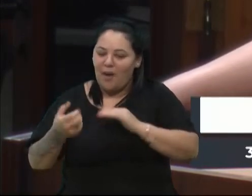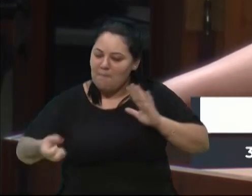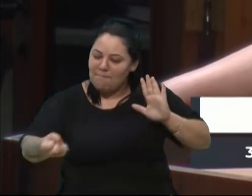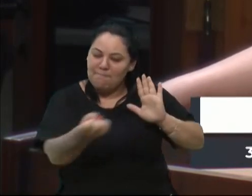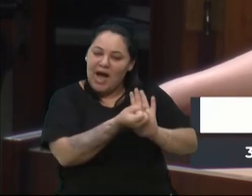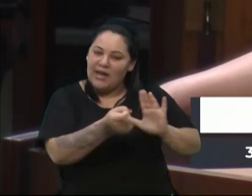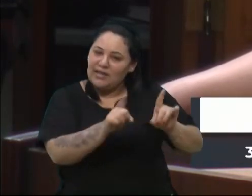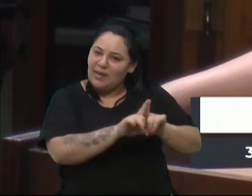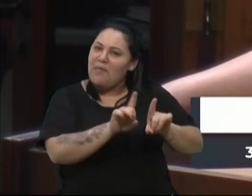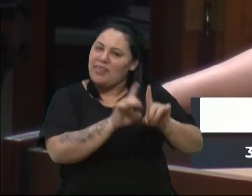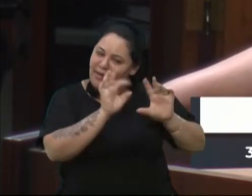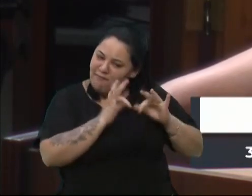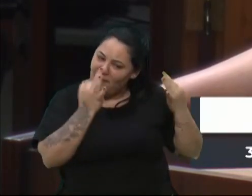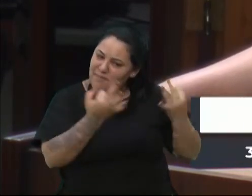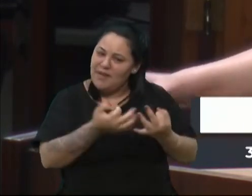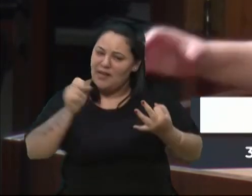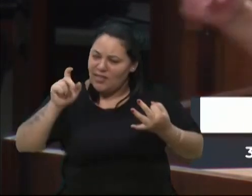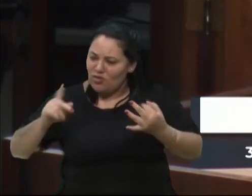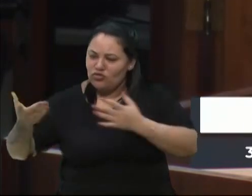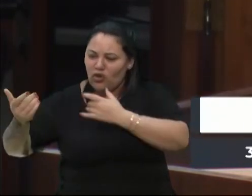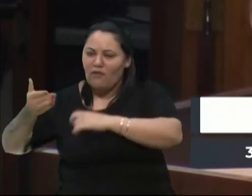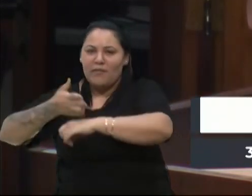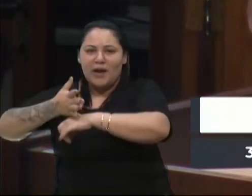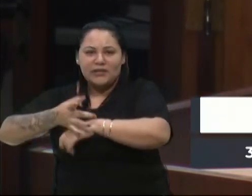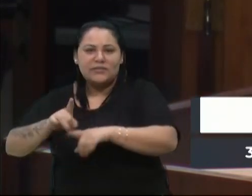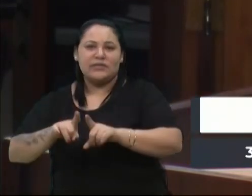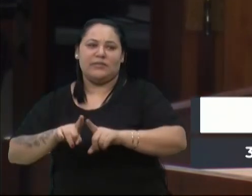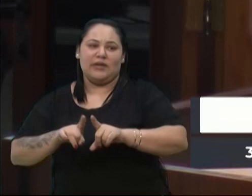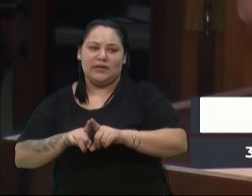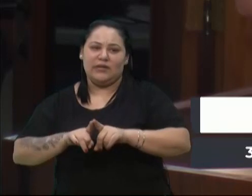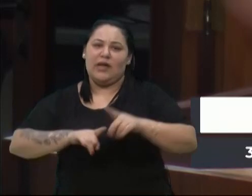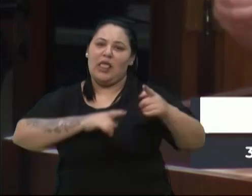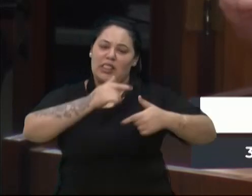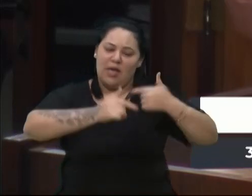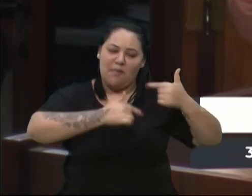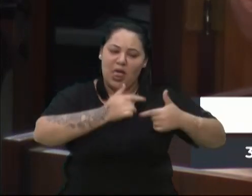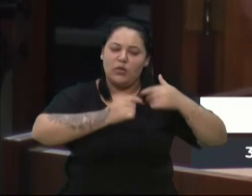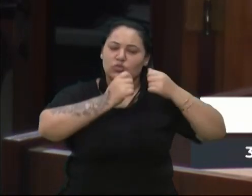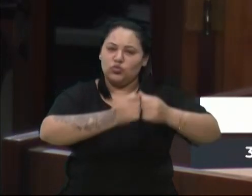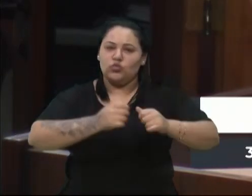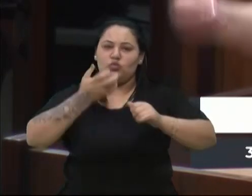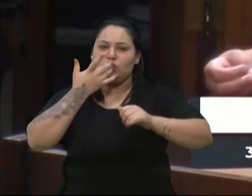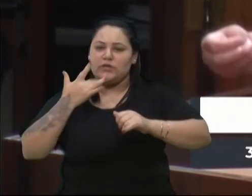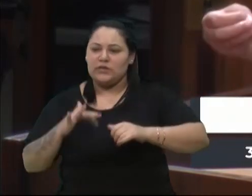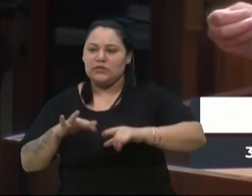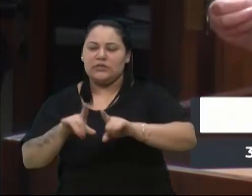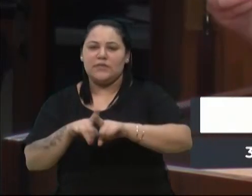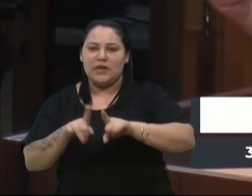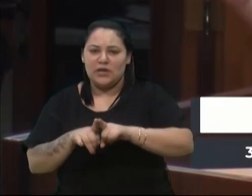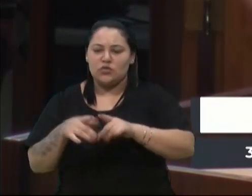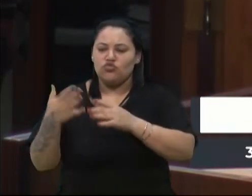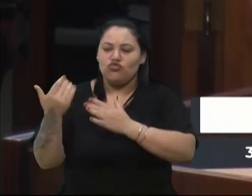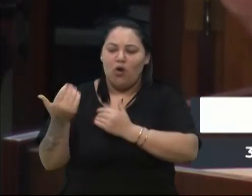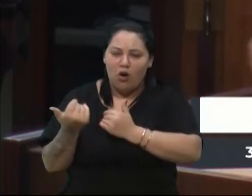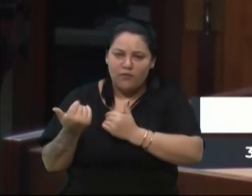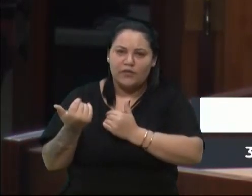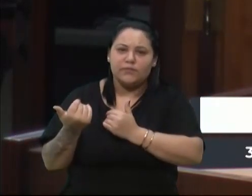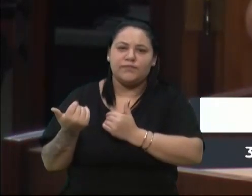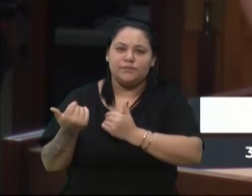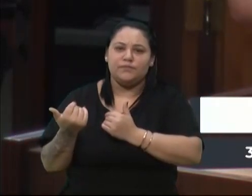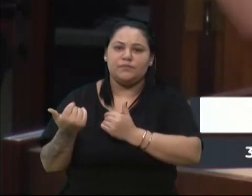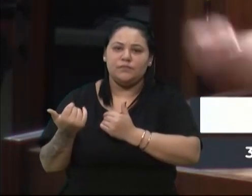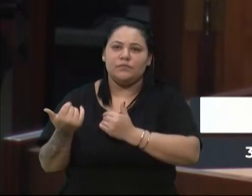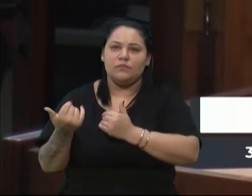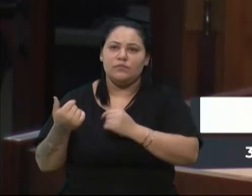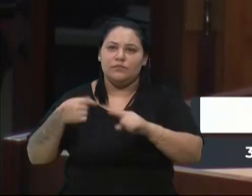dos familiares. Ele trabalha com as crianças, com os adolescentes e trabalha